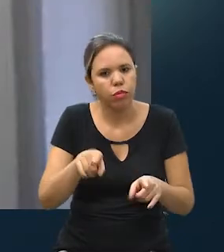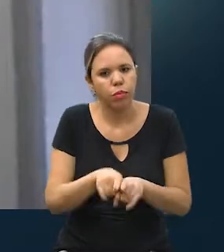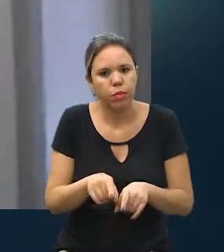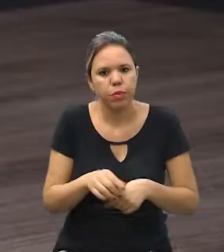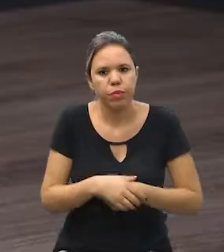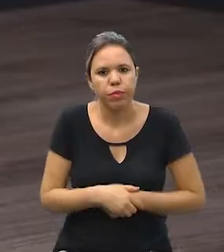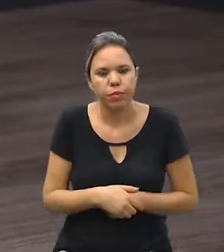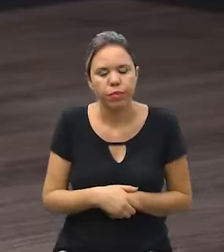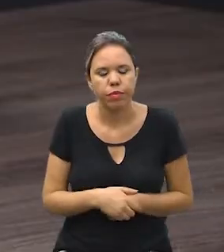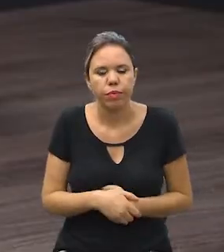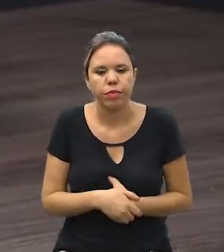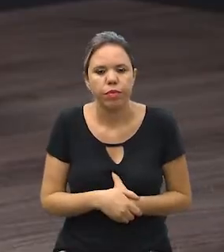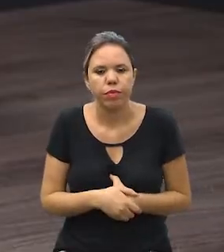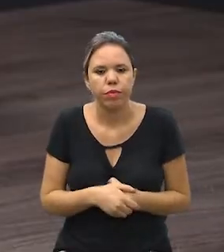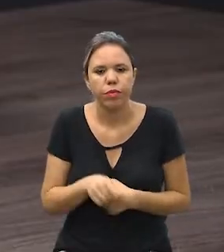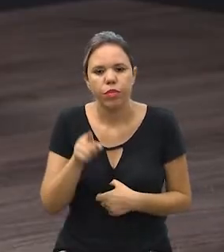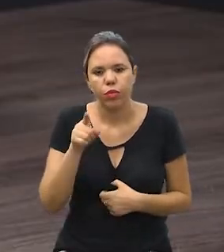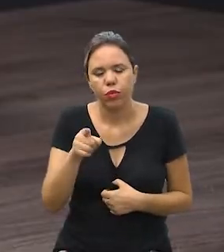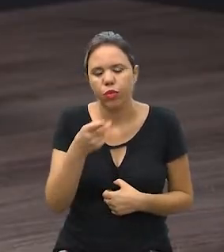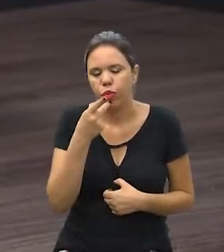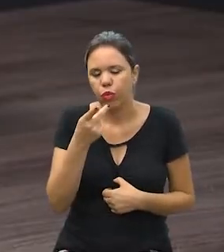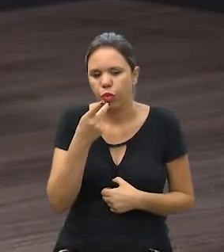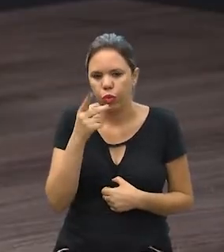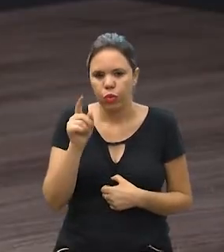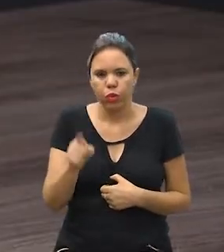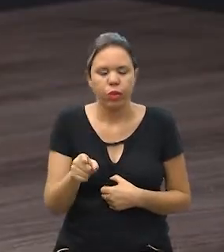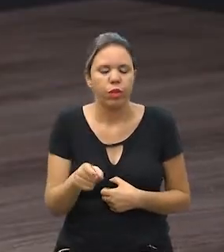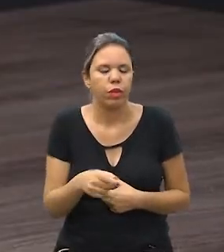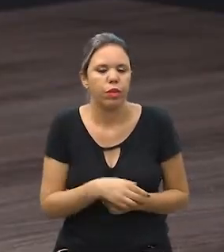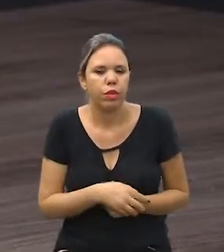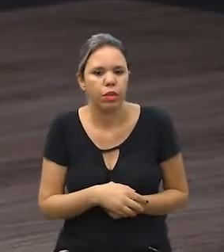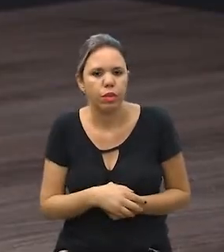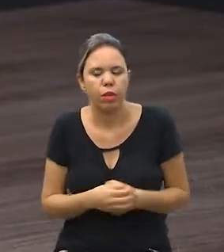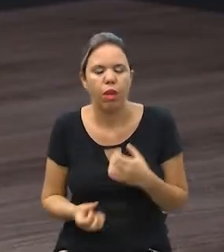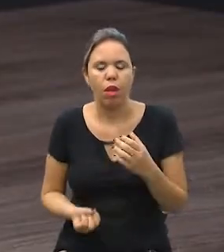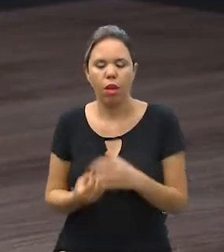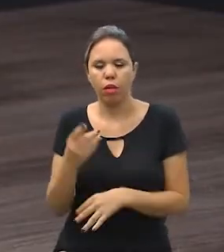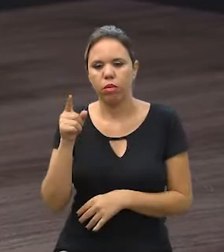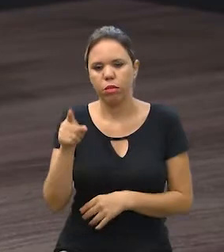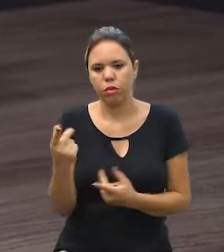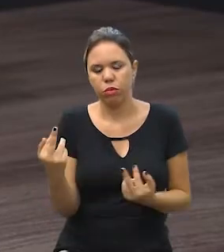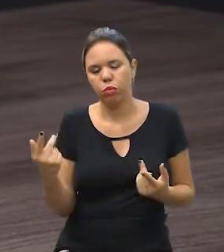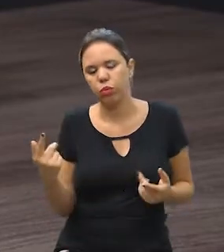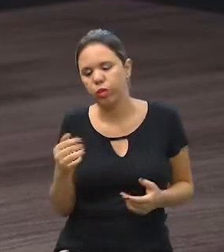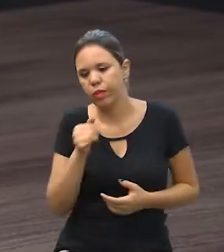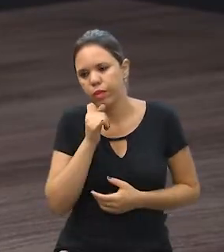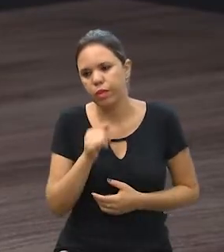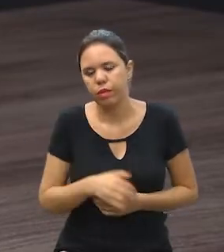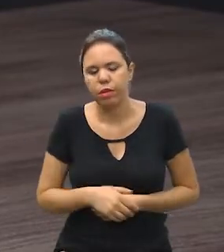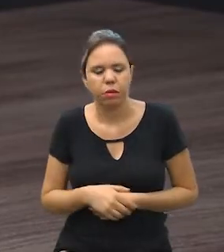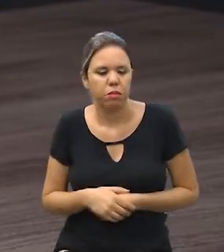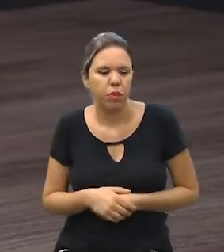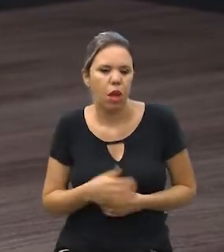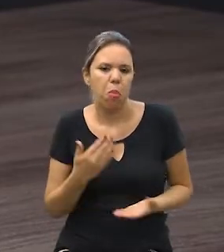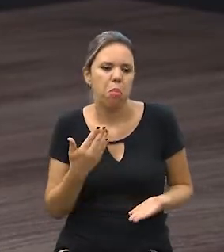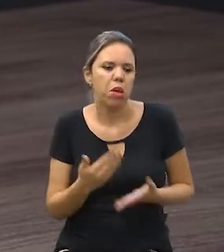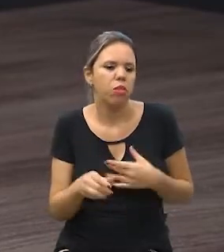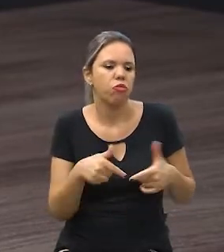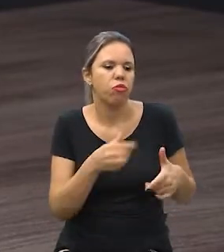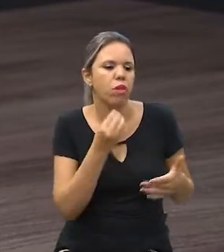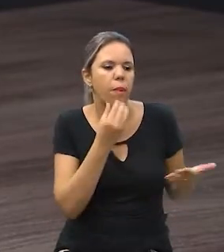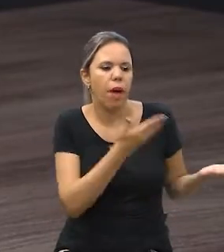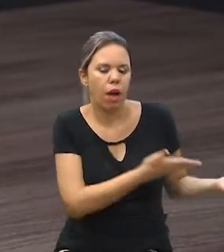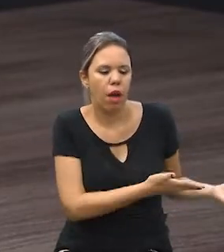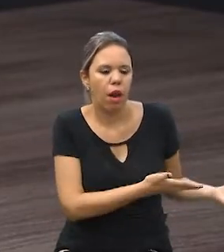também. Então, você mencionou aí que inclusive aconteceu com você essa questão de perder